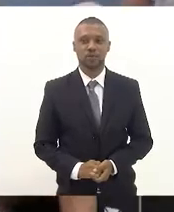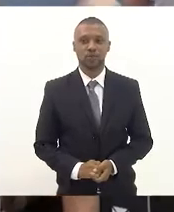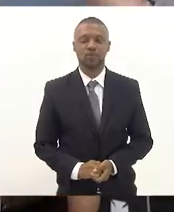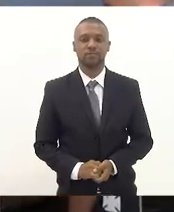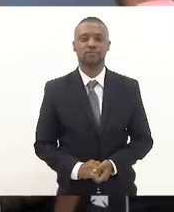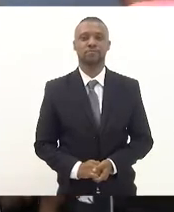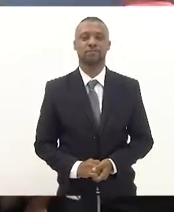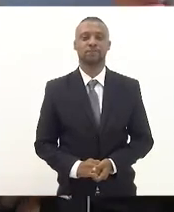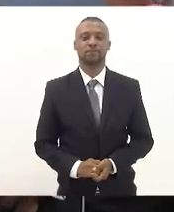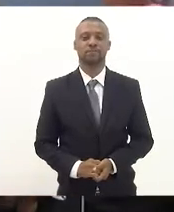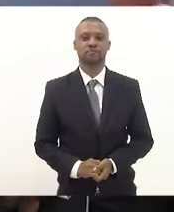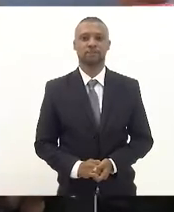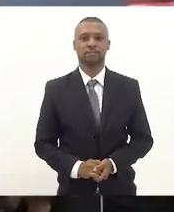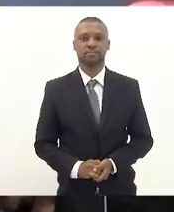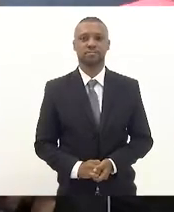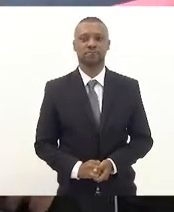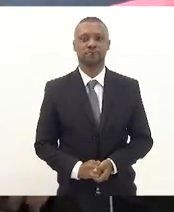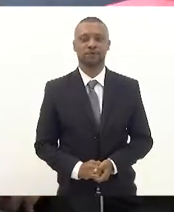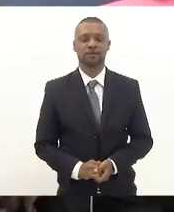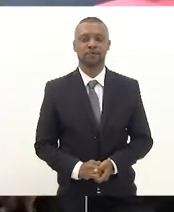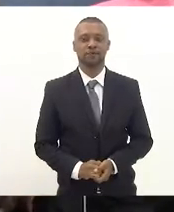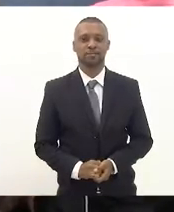E aí